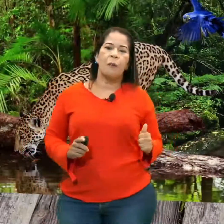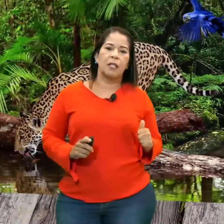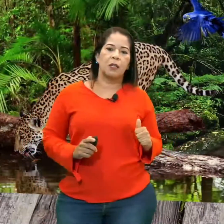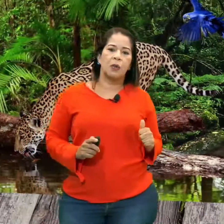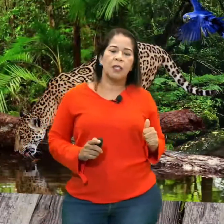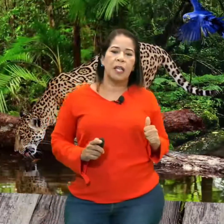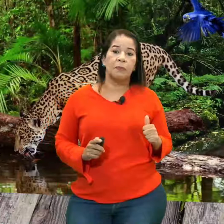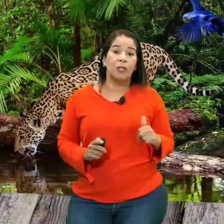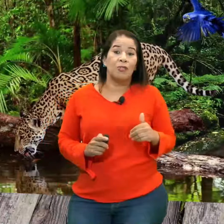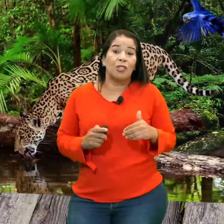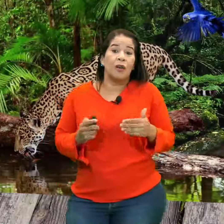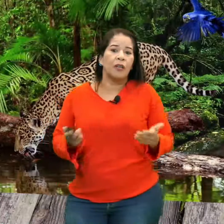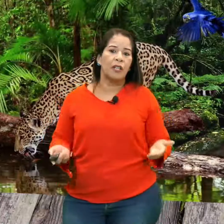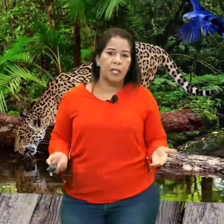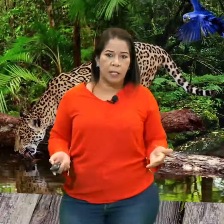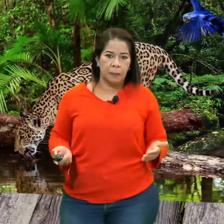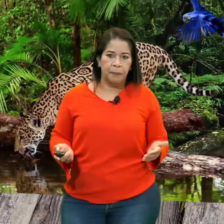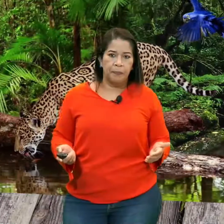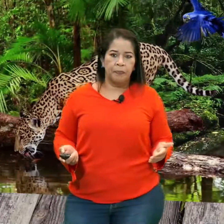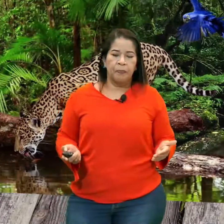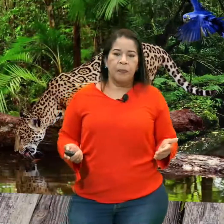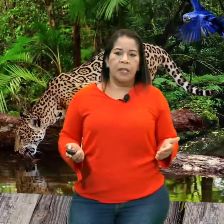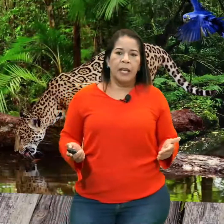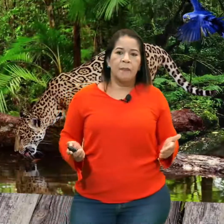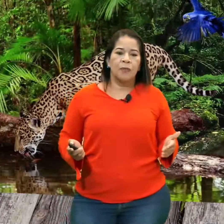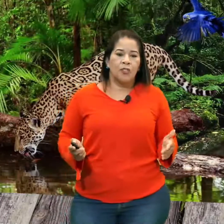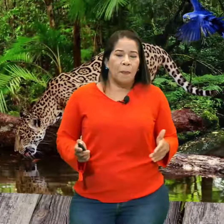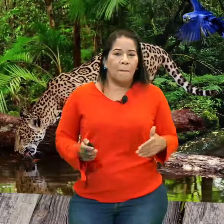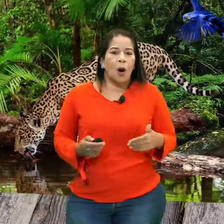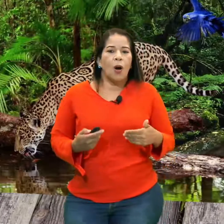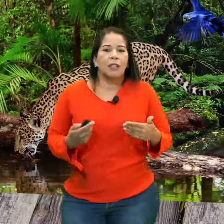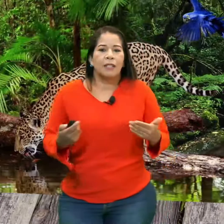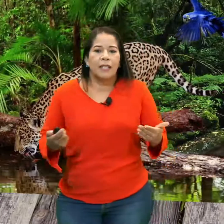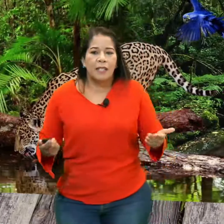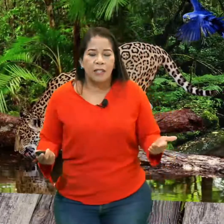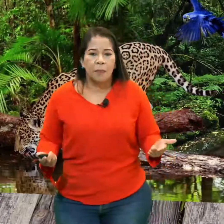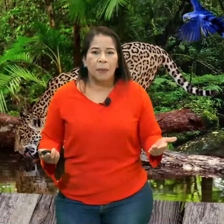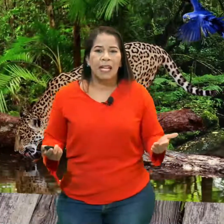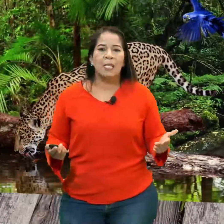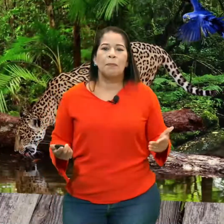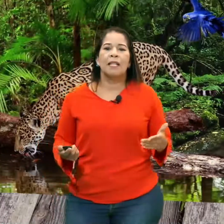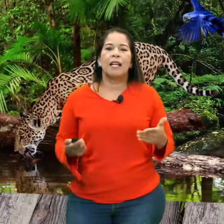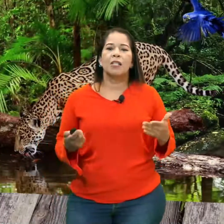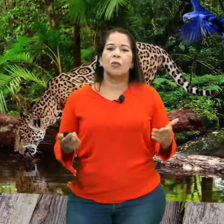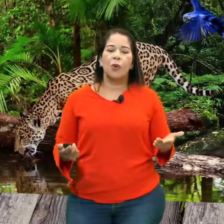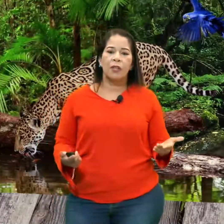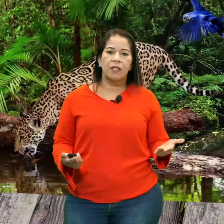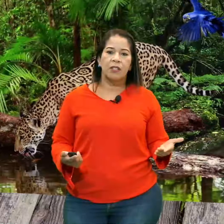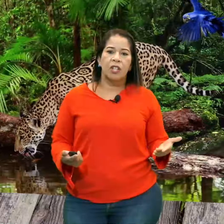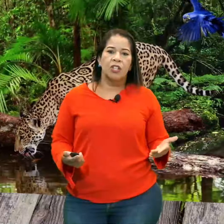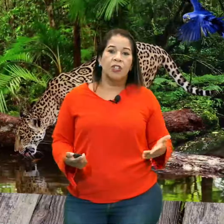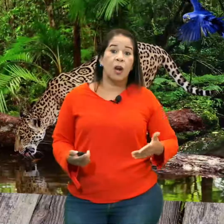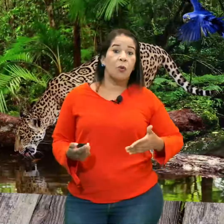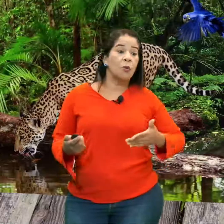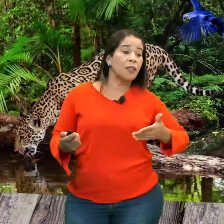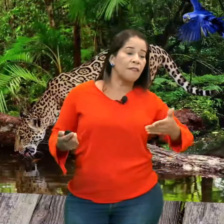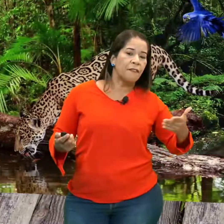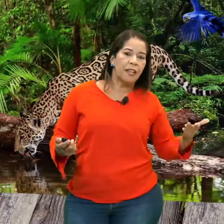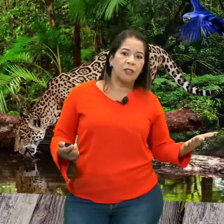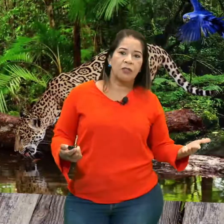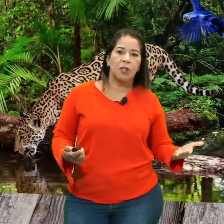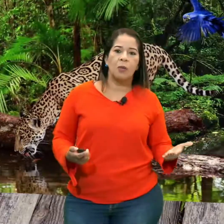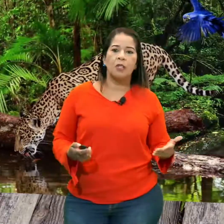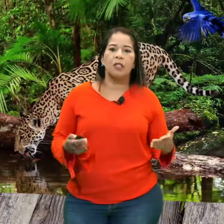algumas informações a respeito de teorias, né? De hipóteses para explicações de